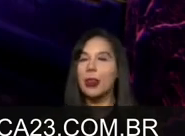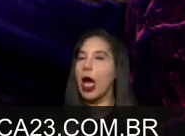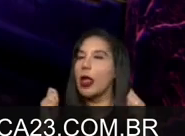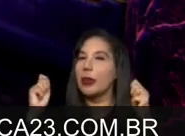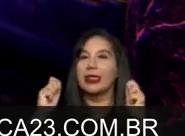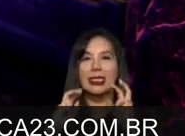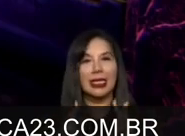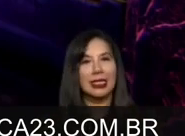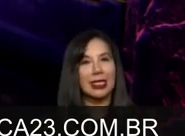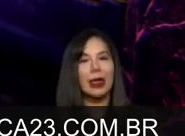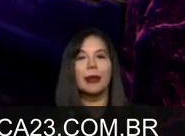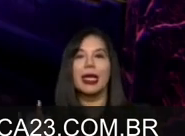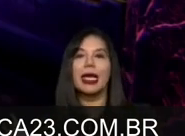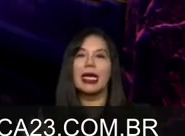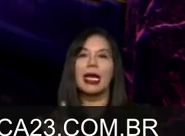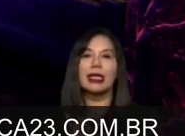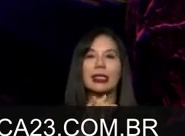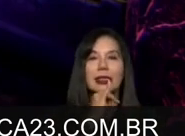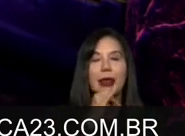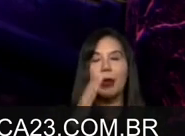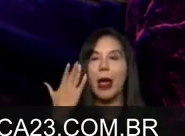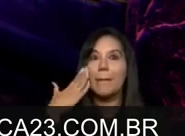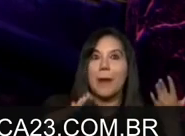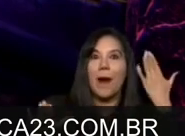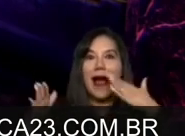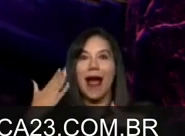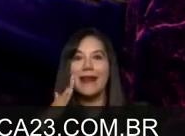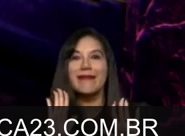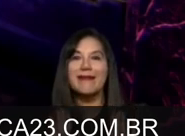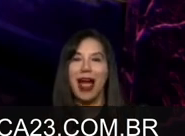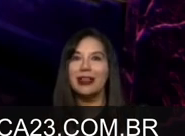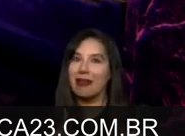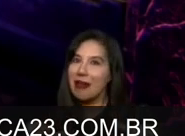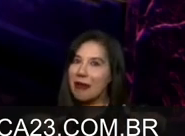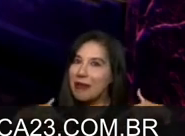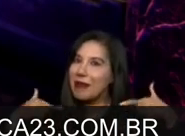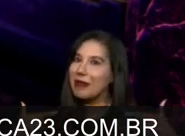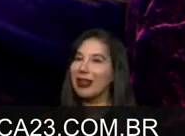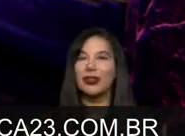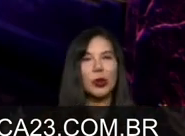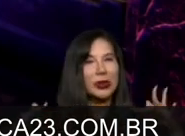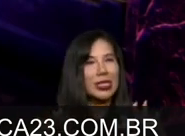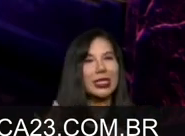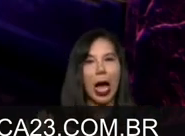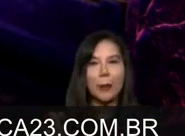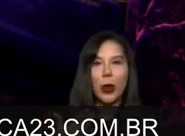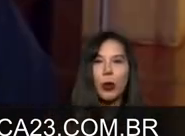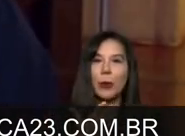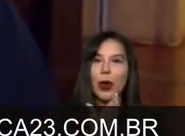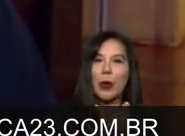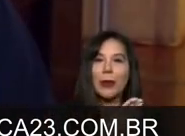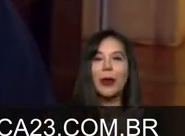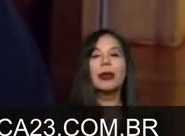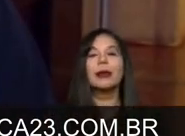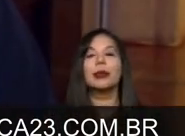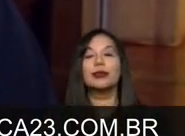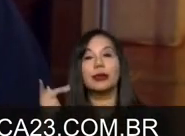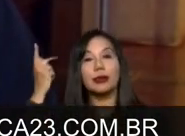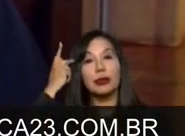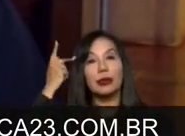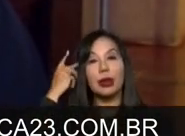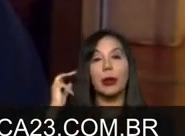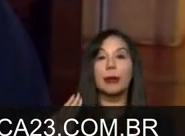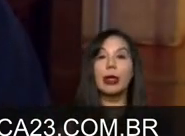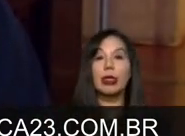sempre... Cada ano, a torcida está mais empolgada, mais ativa lá, sempre presente para dar apoio para a gente. Além de São Paulo e